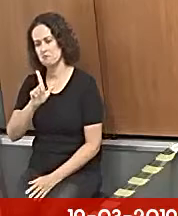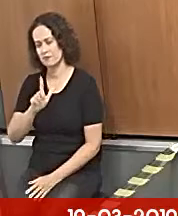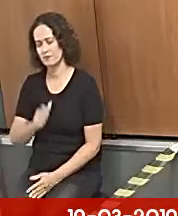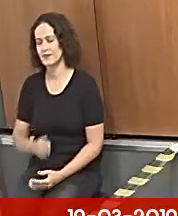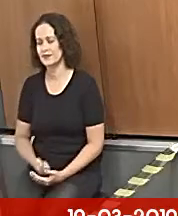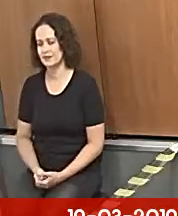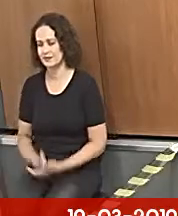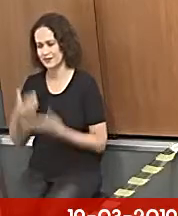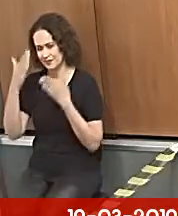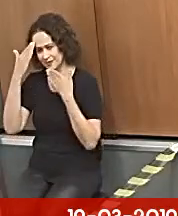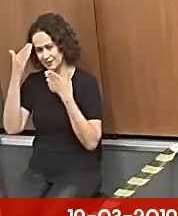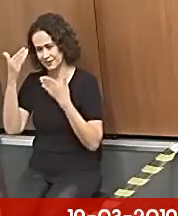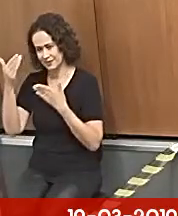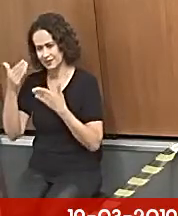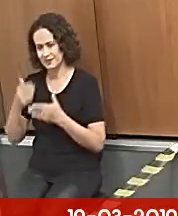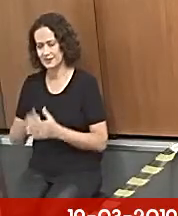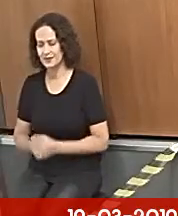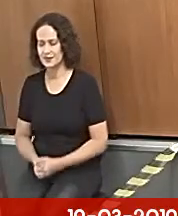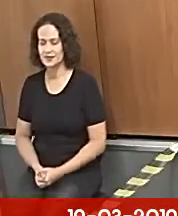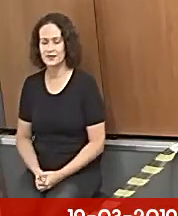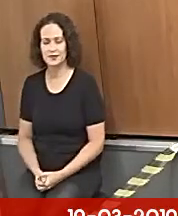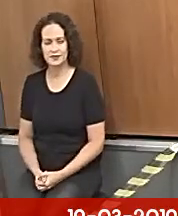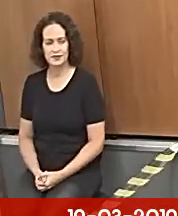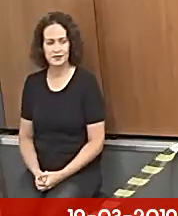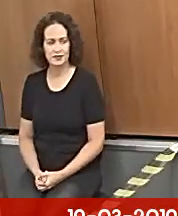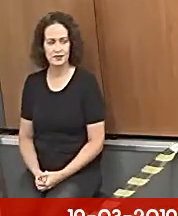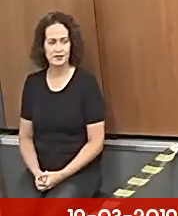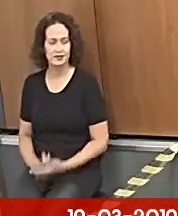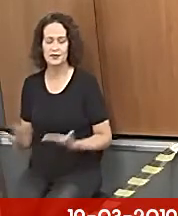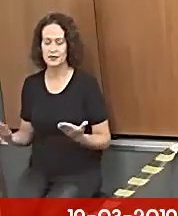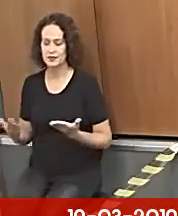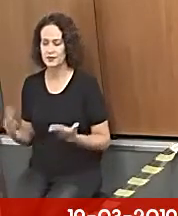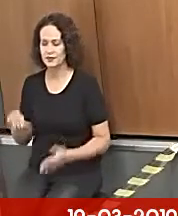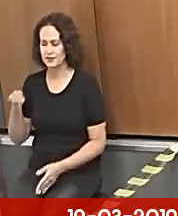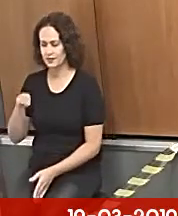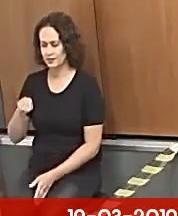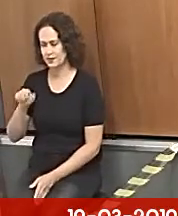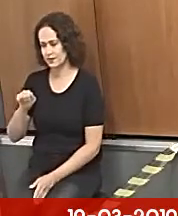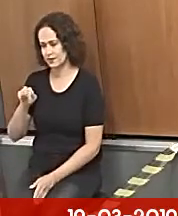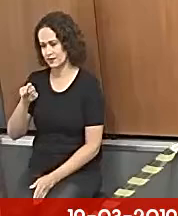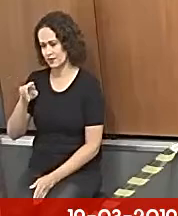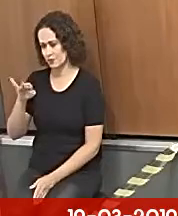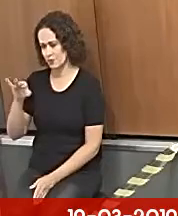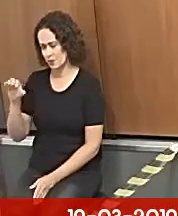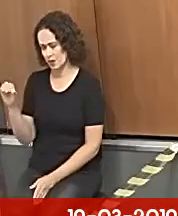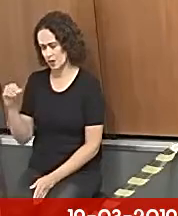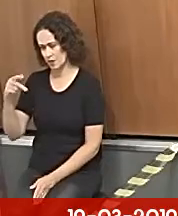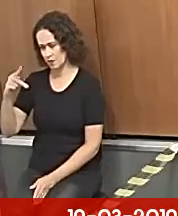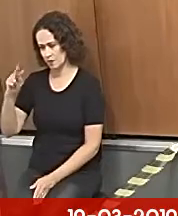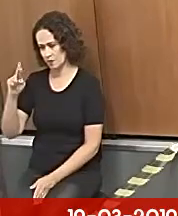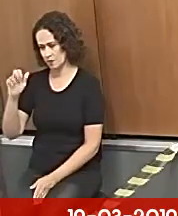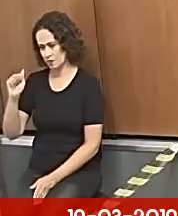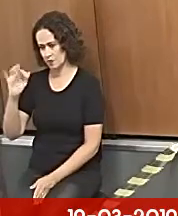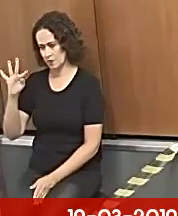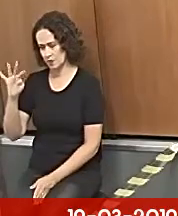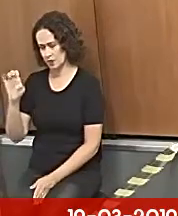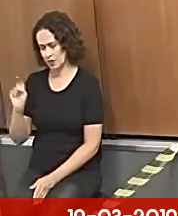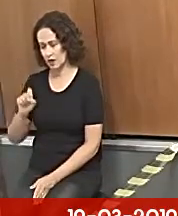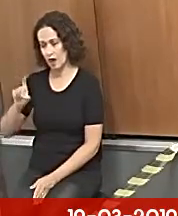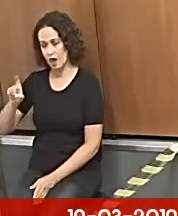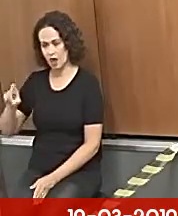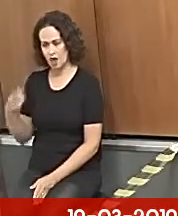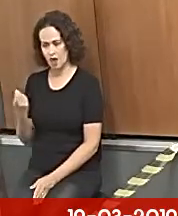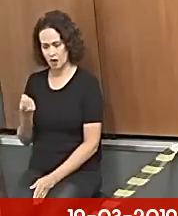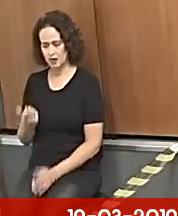bed não obrigado eu quero passar a palavra o seu marido que o chamado práticas e leis atleta de